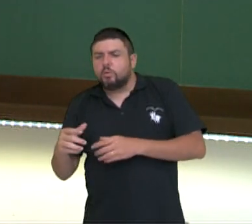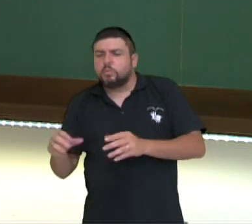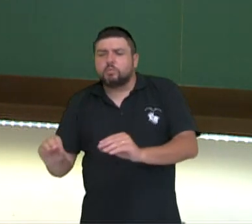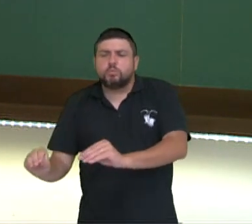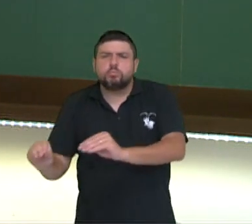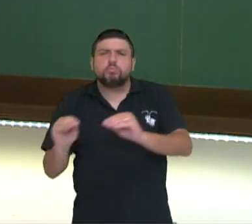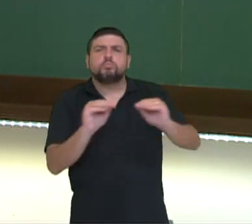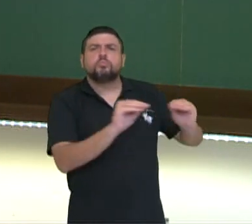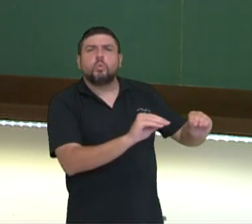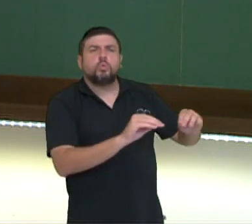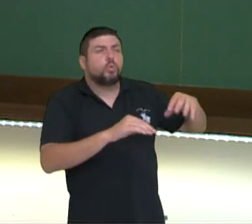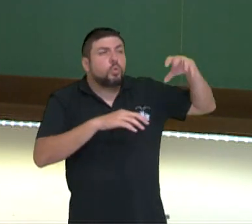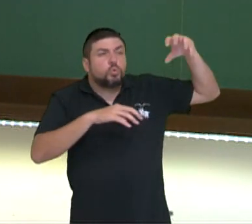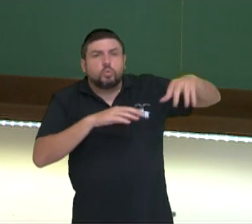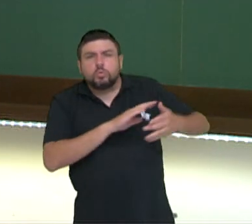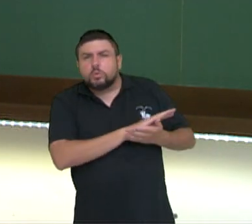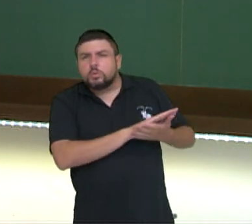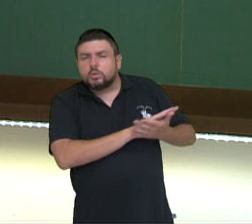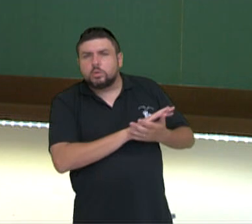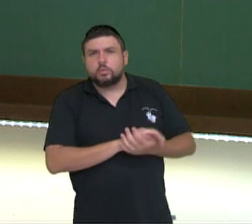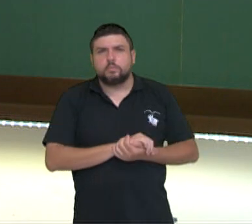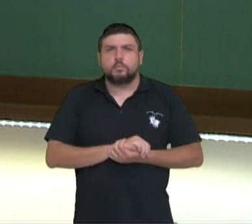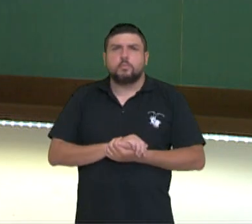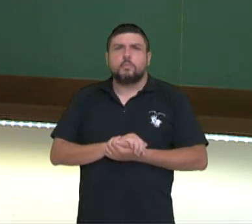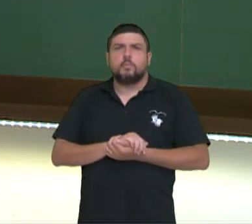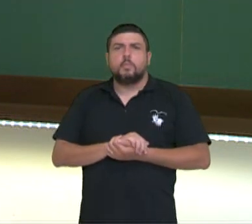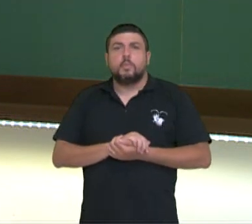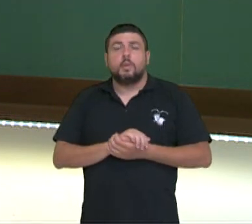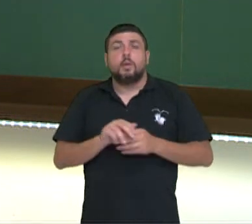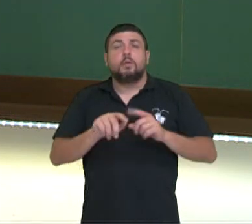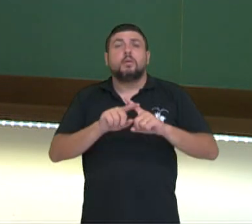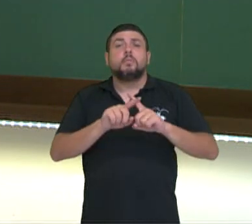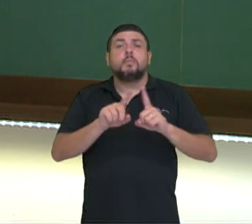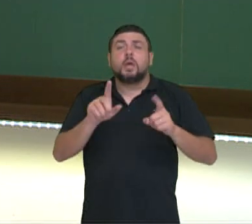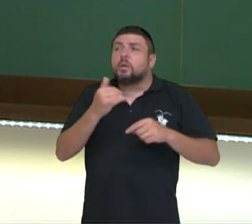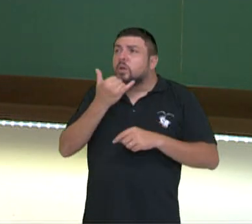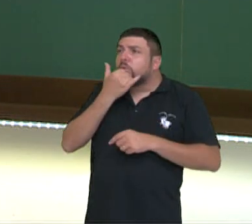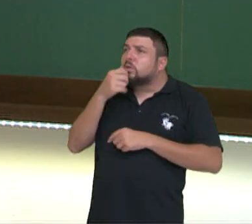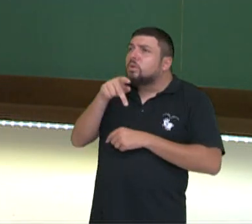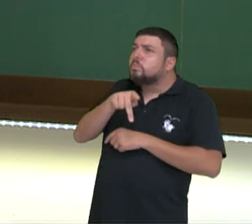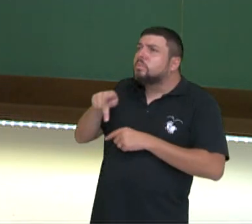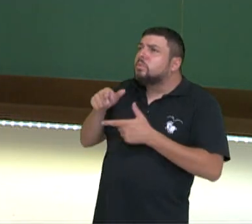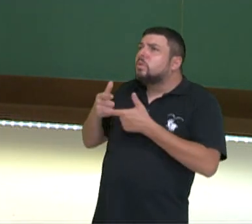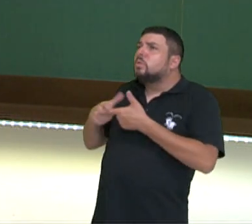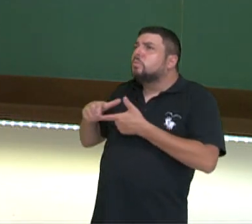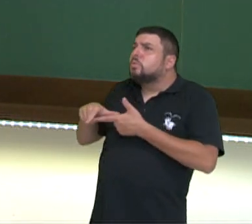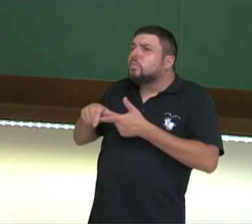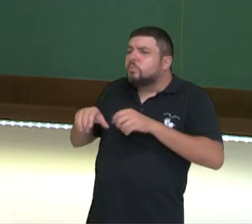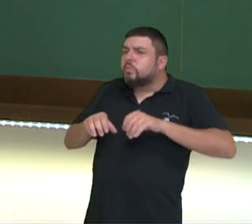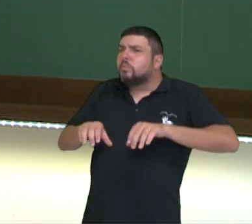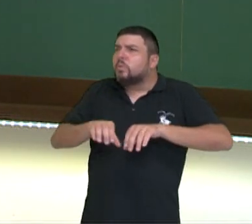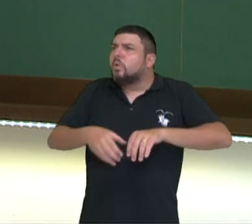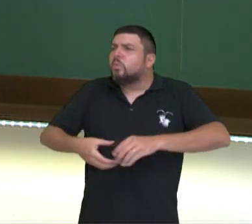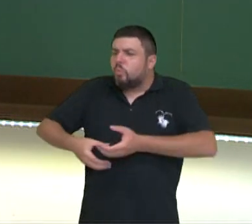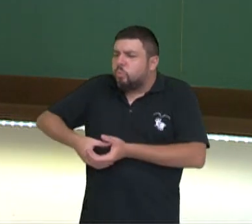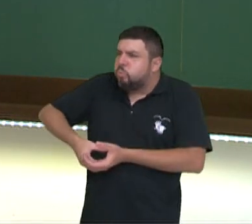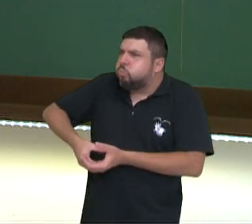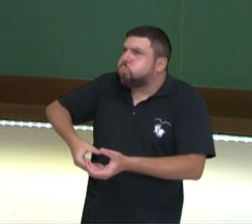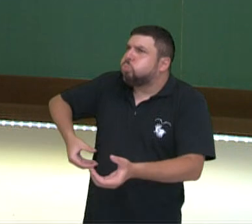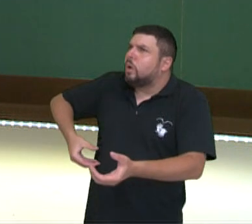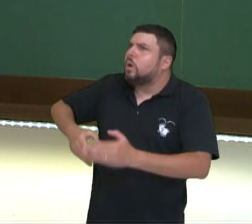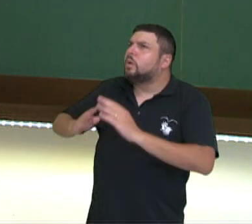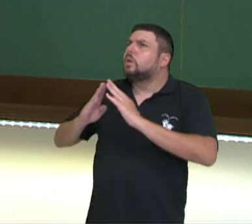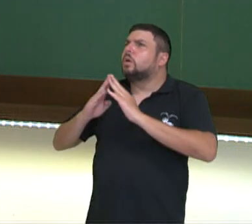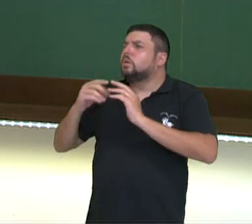Mas, professor, e se for algum problema relacionado à tubulação da minha casa, o que eu posso fazer? Eu não vou conseguir arrumar, né,